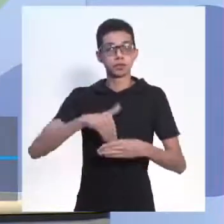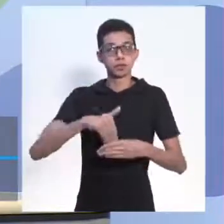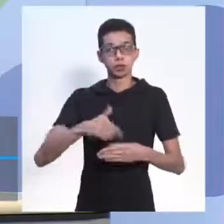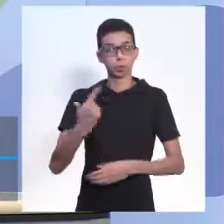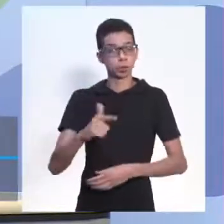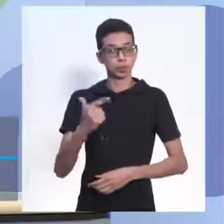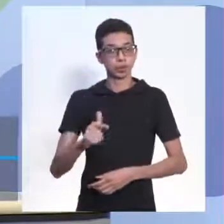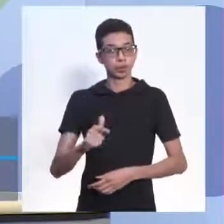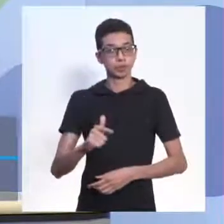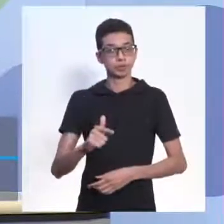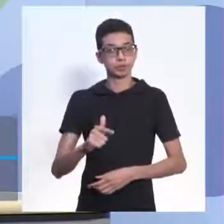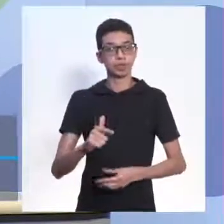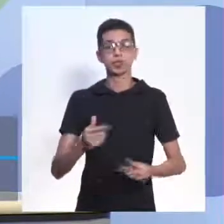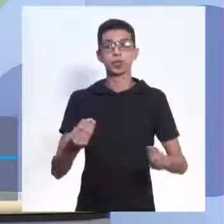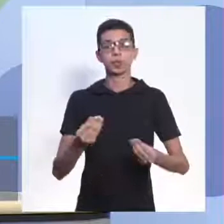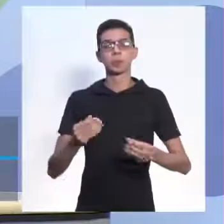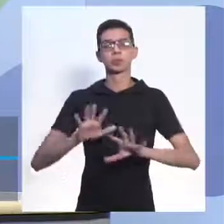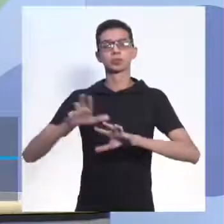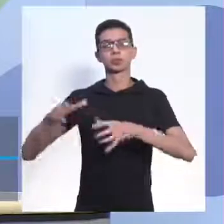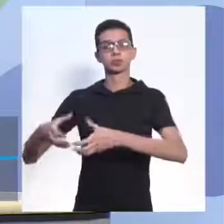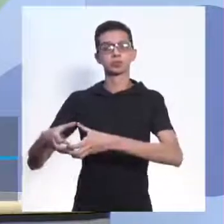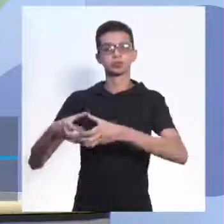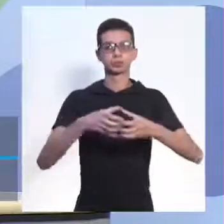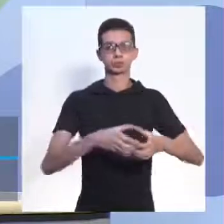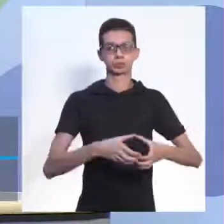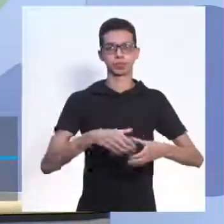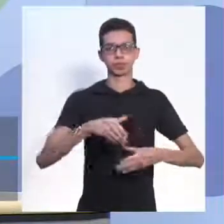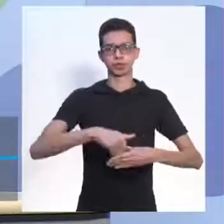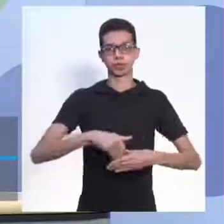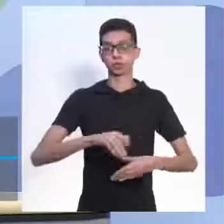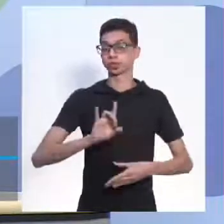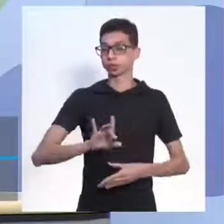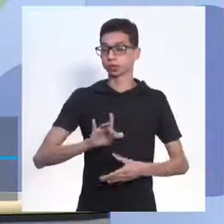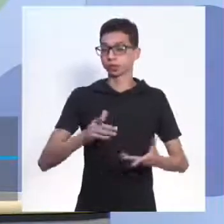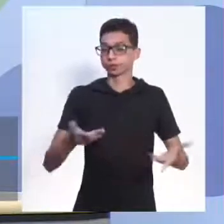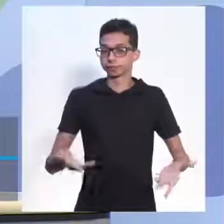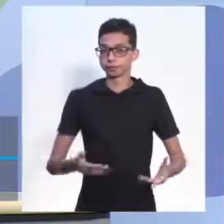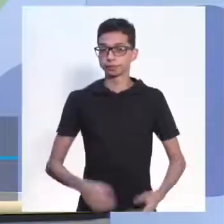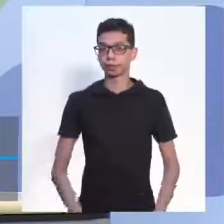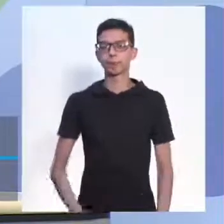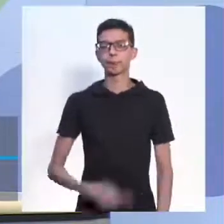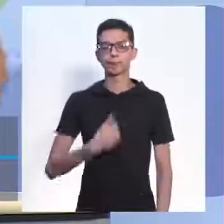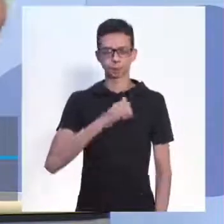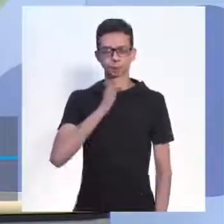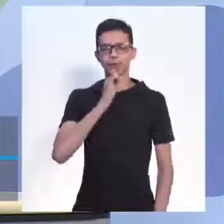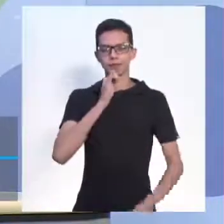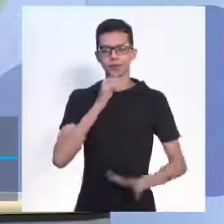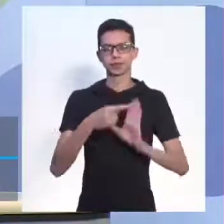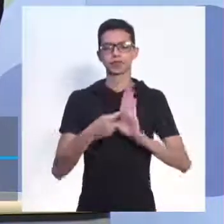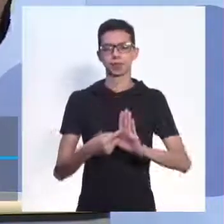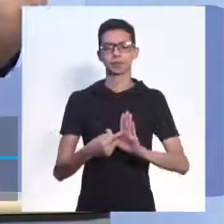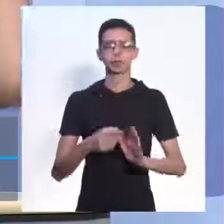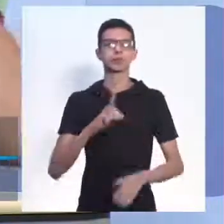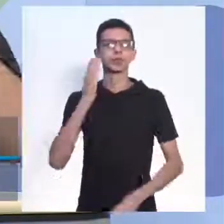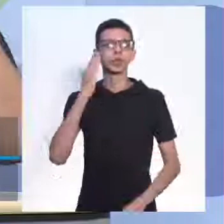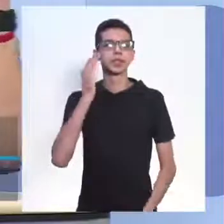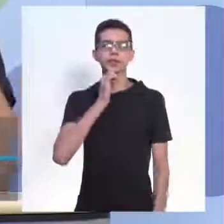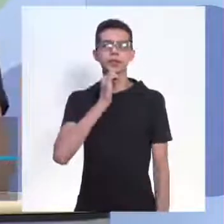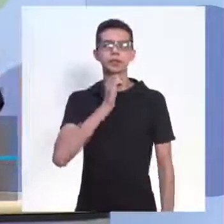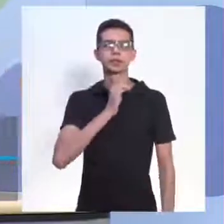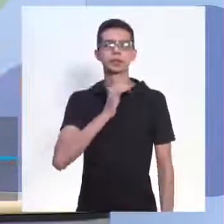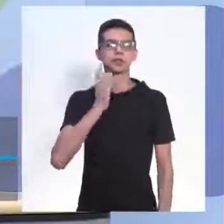votados Eles foram lá no conjunto dos votos então eu vou dar um exemplo você pega por exemplo de boto um